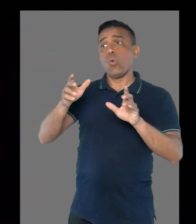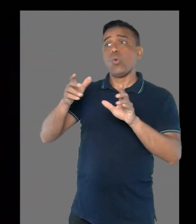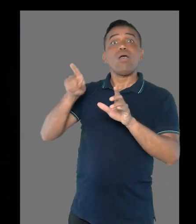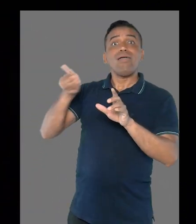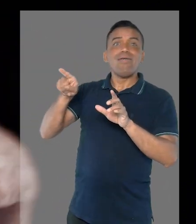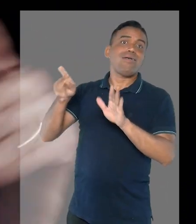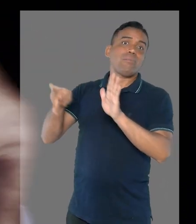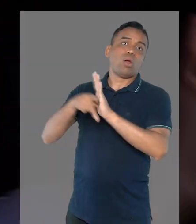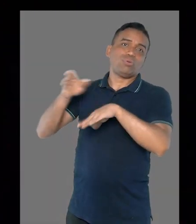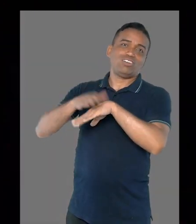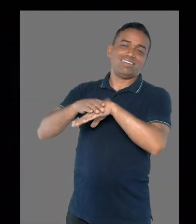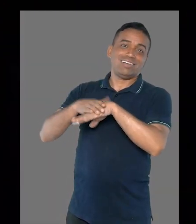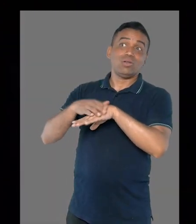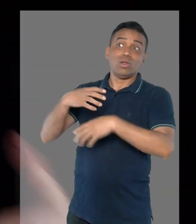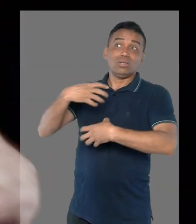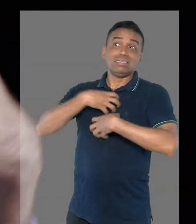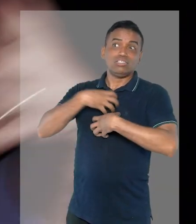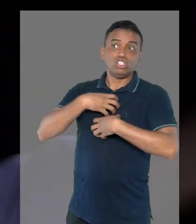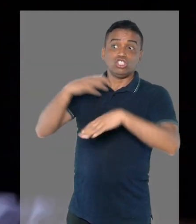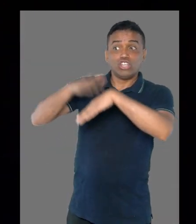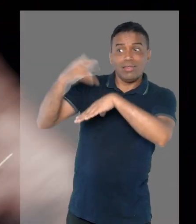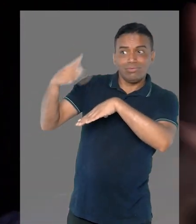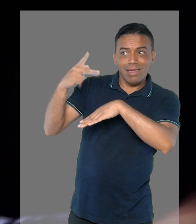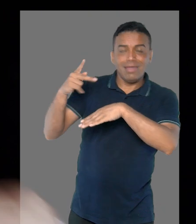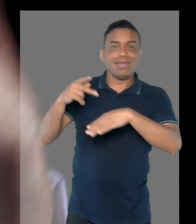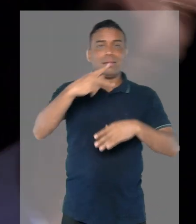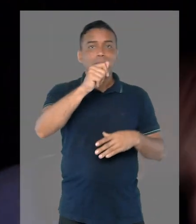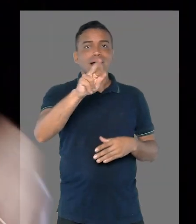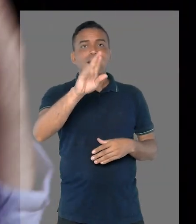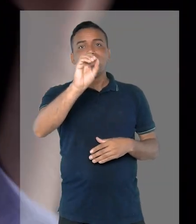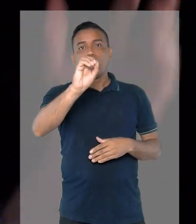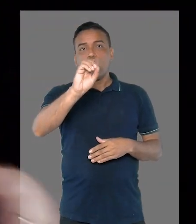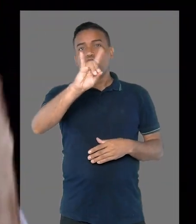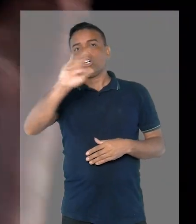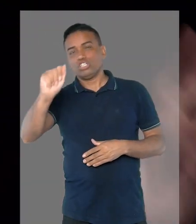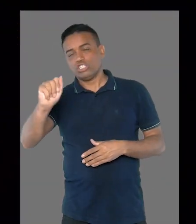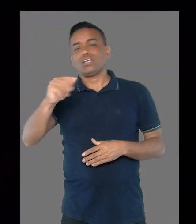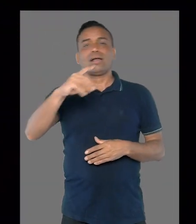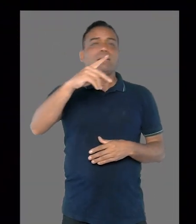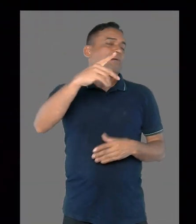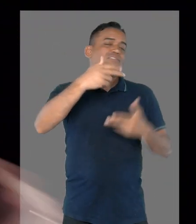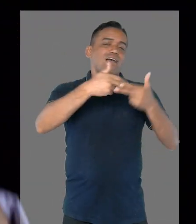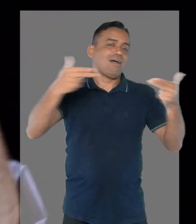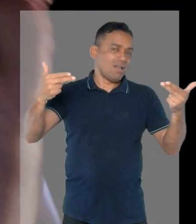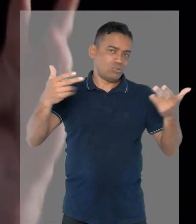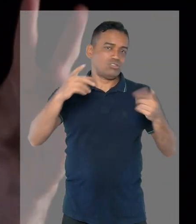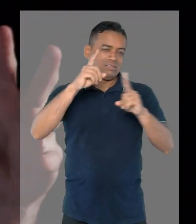Assim. Eu quero escrever do jeito que o Leminski escreve, fazendo paródia dele o tempo todo, pastiche, paráfrase, o que quer que